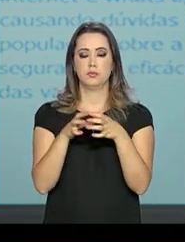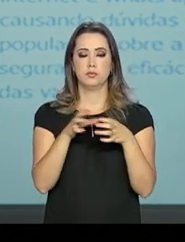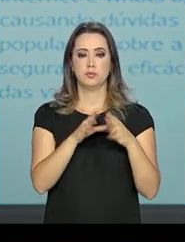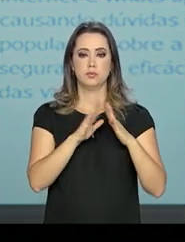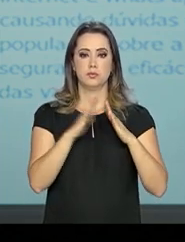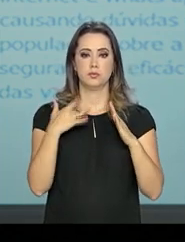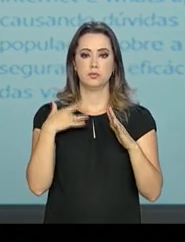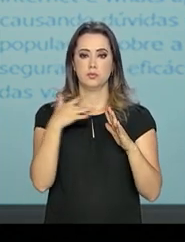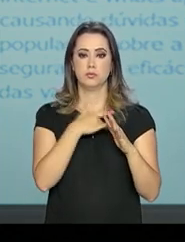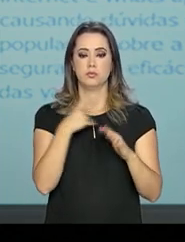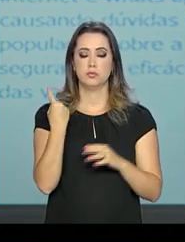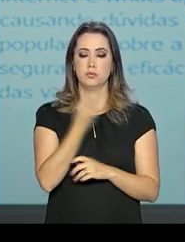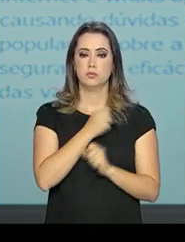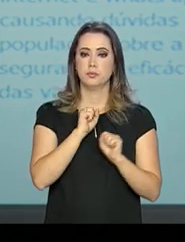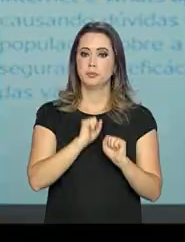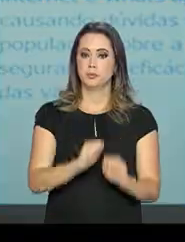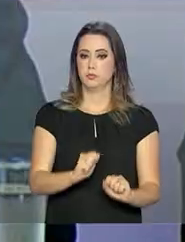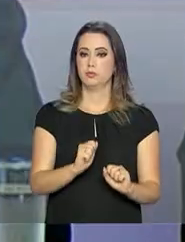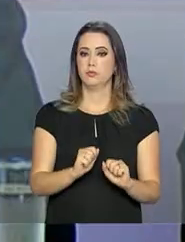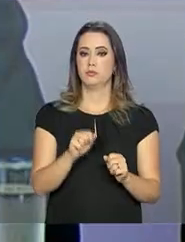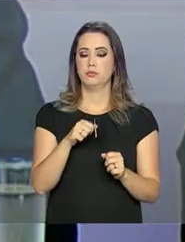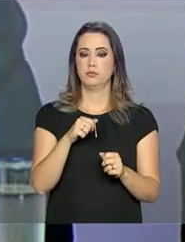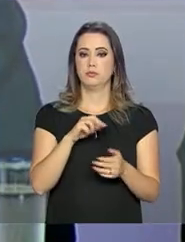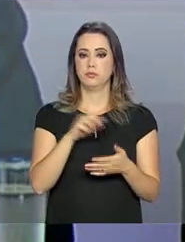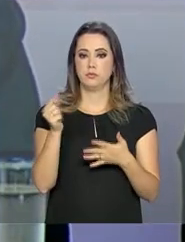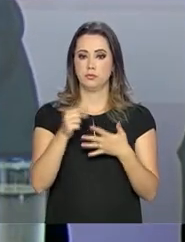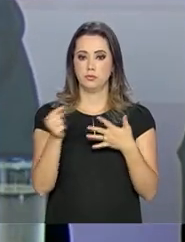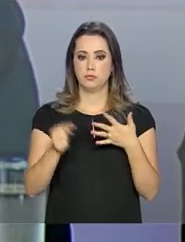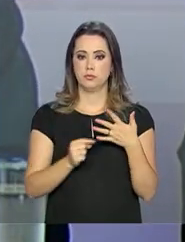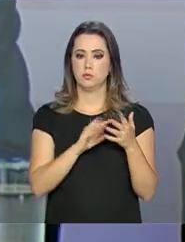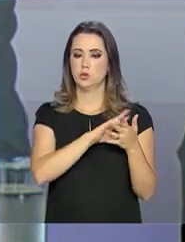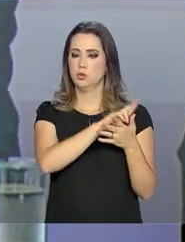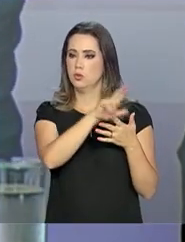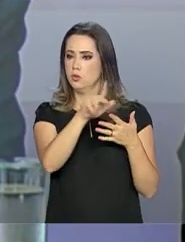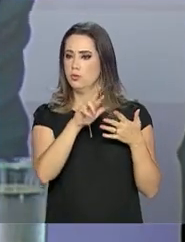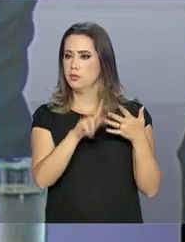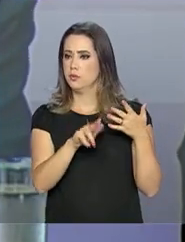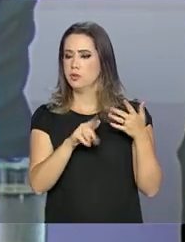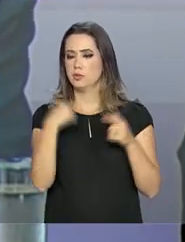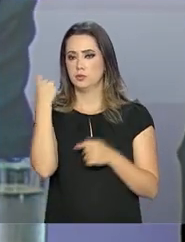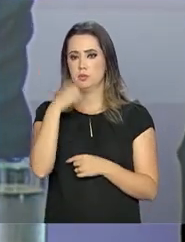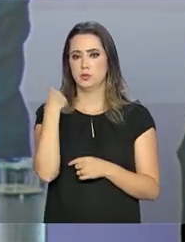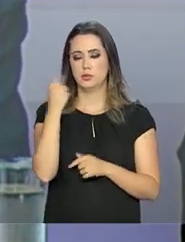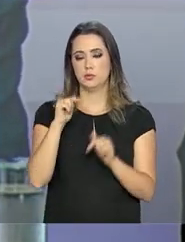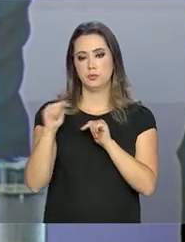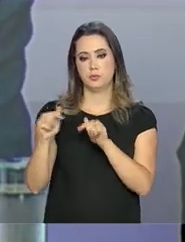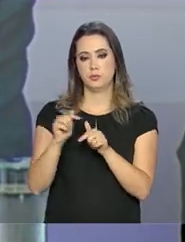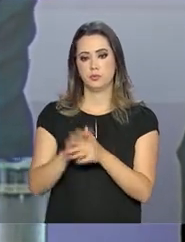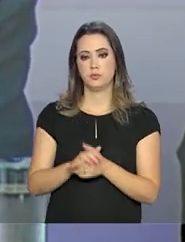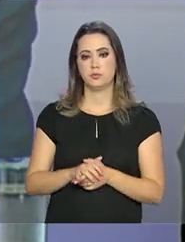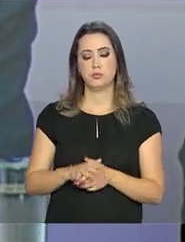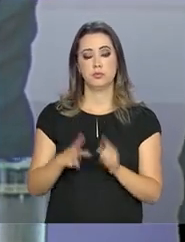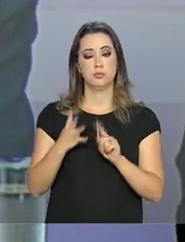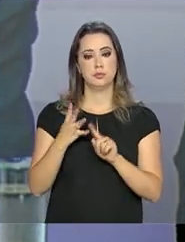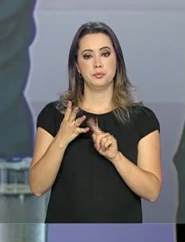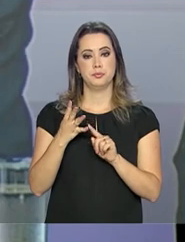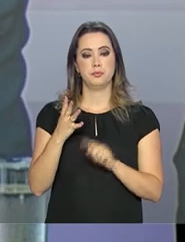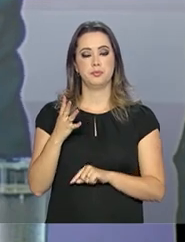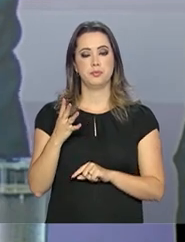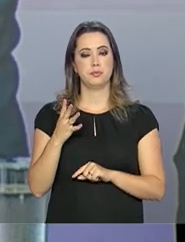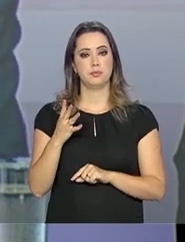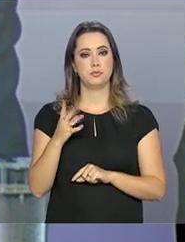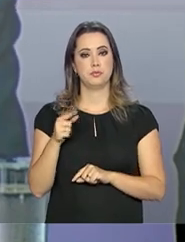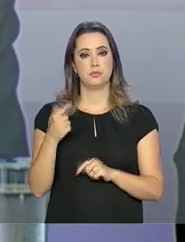para que possamos fazer alguma ação diferenciada em alguns pontos e o quarto item é